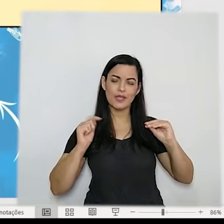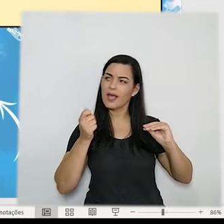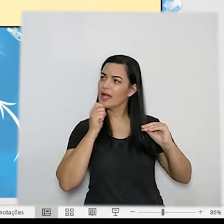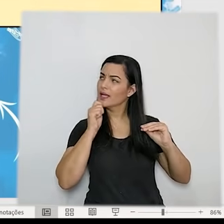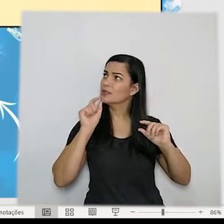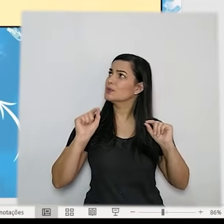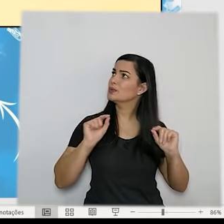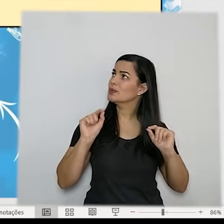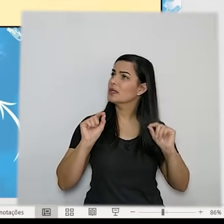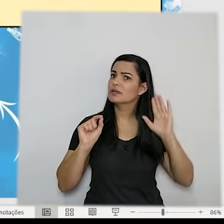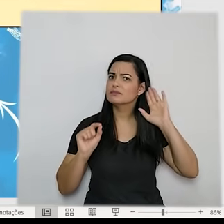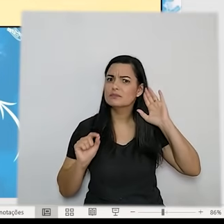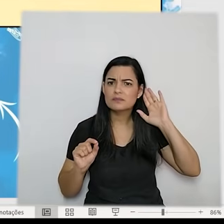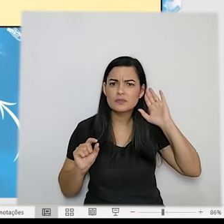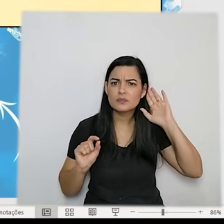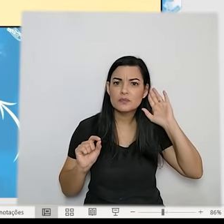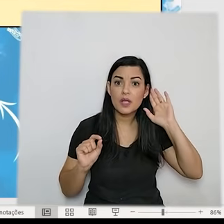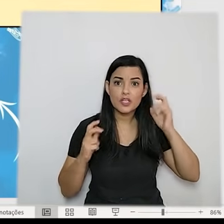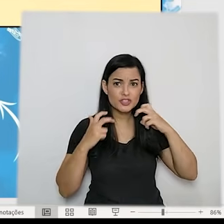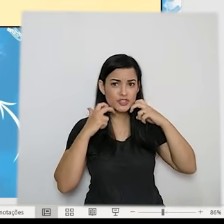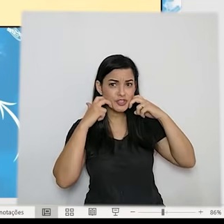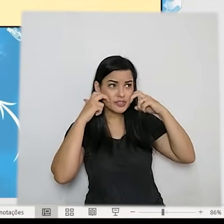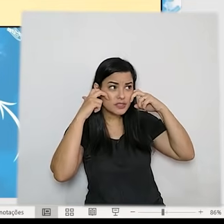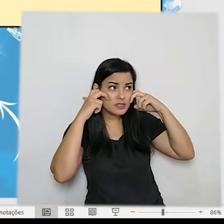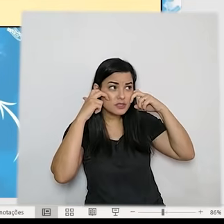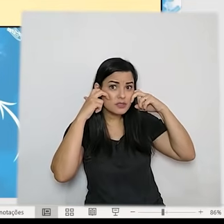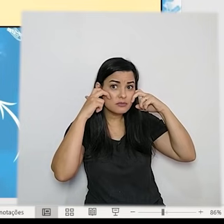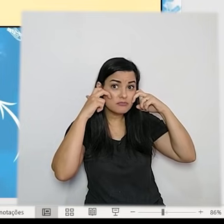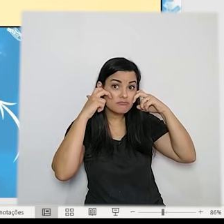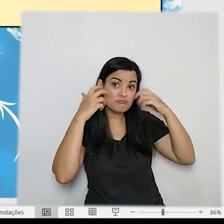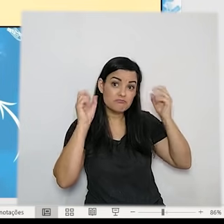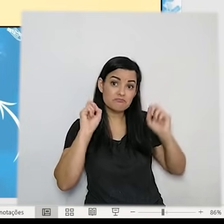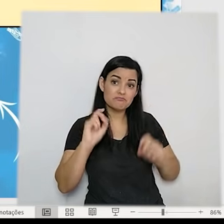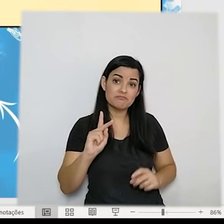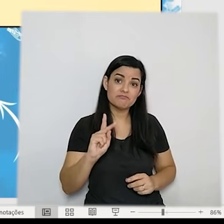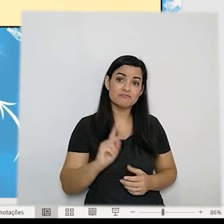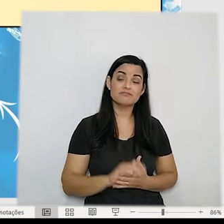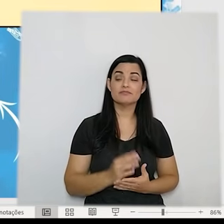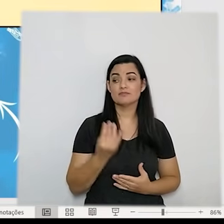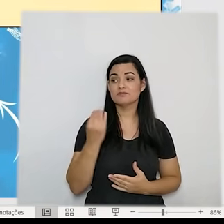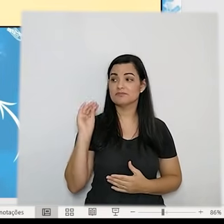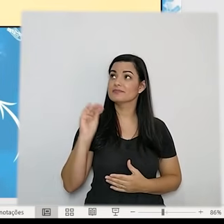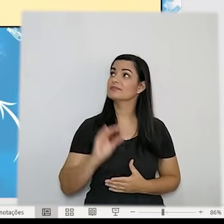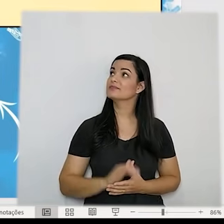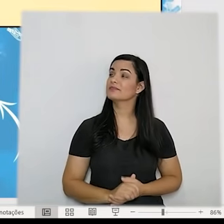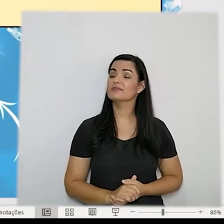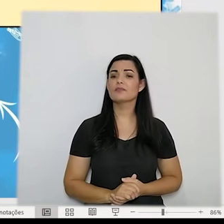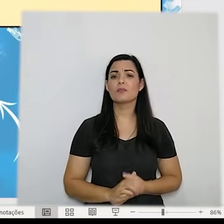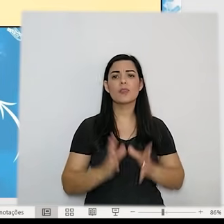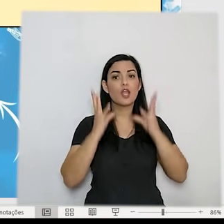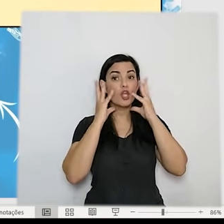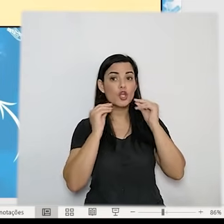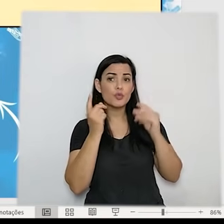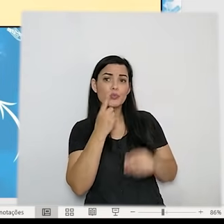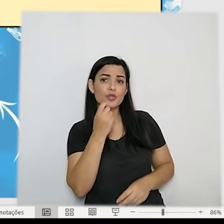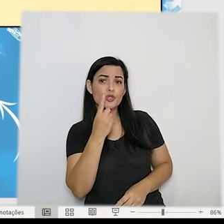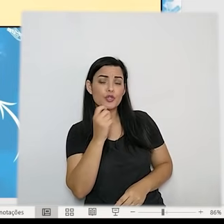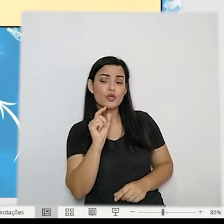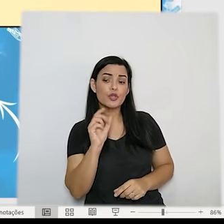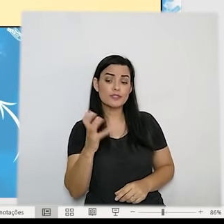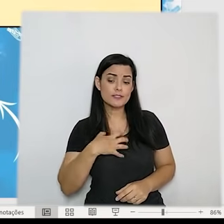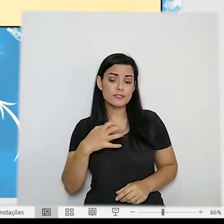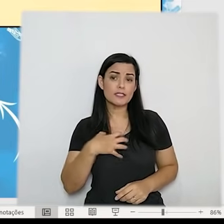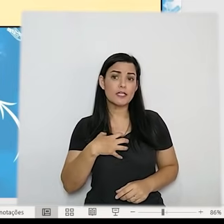ainda o quê? A noite ainda tímida, tá bom? E o medonho estava o